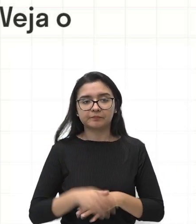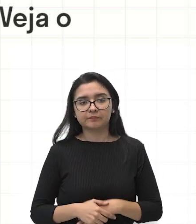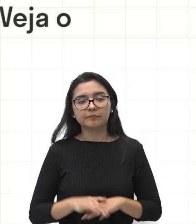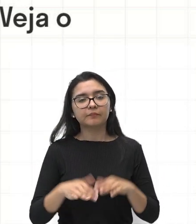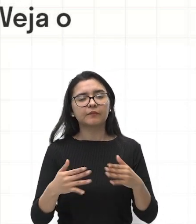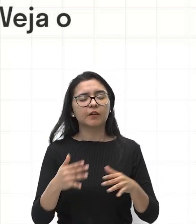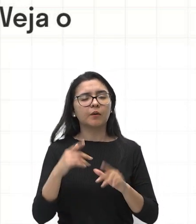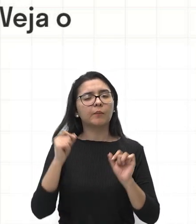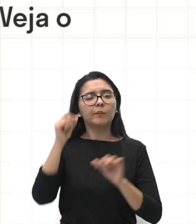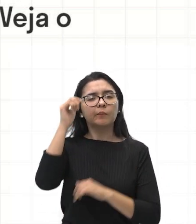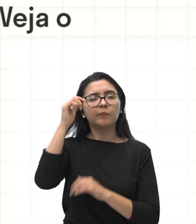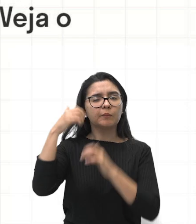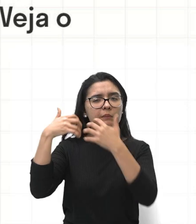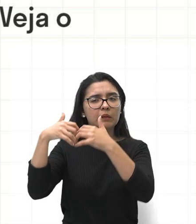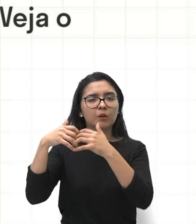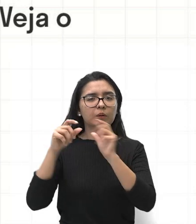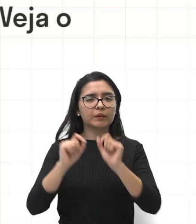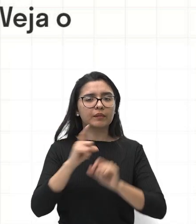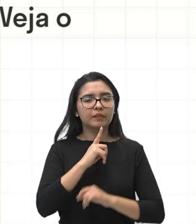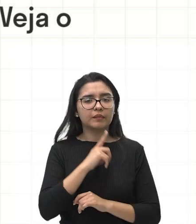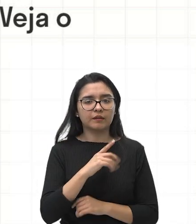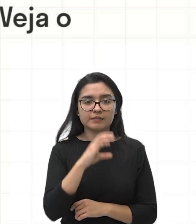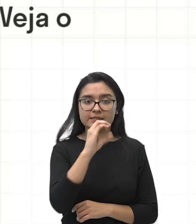que nós temos aqui, ó, o